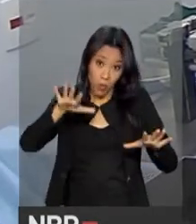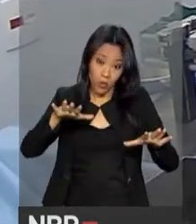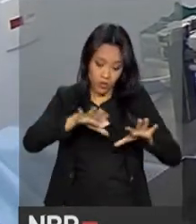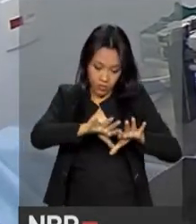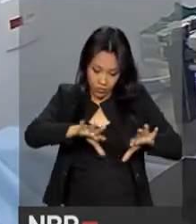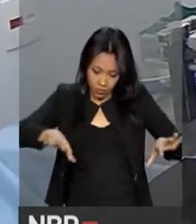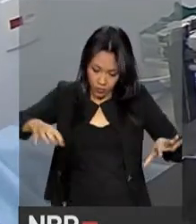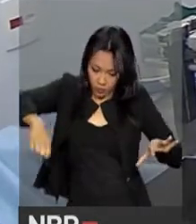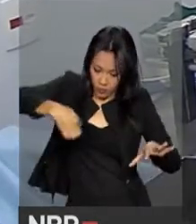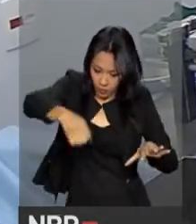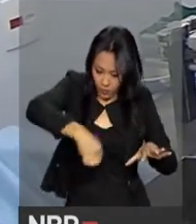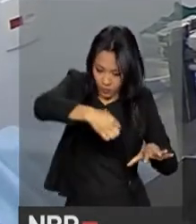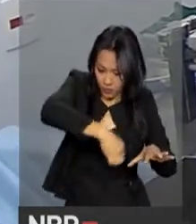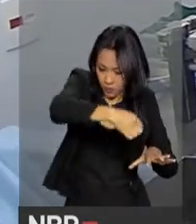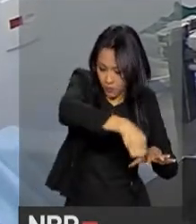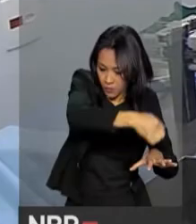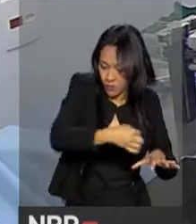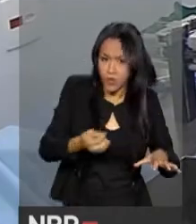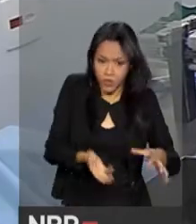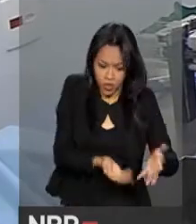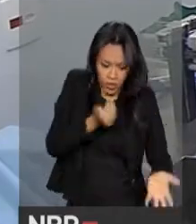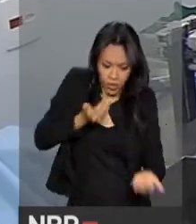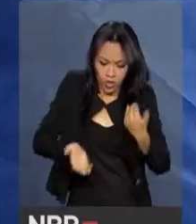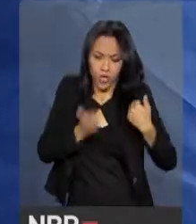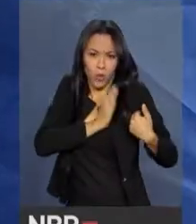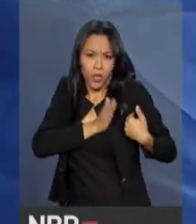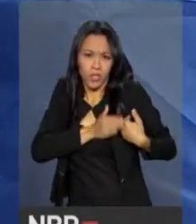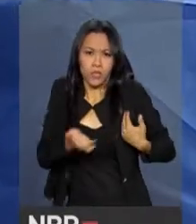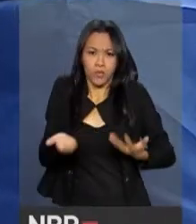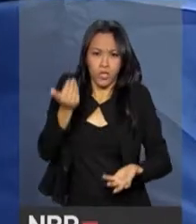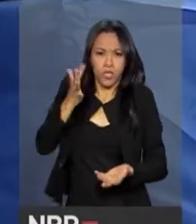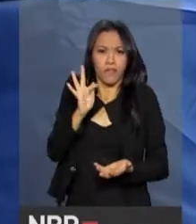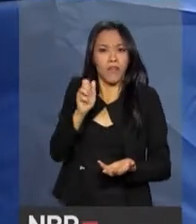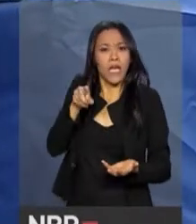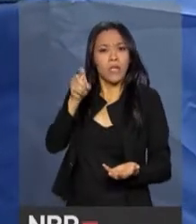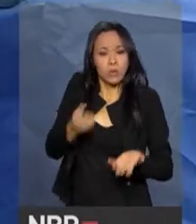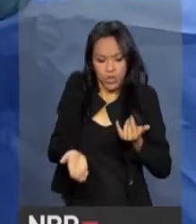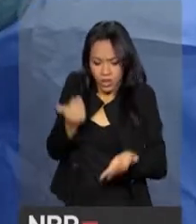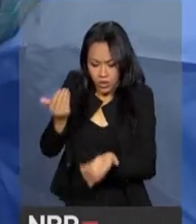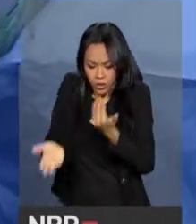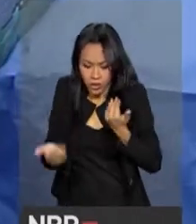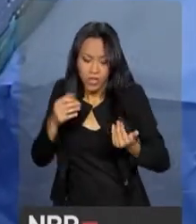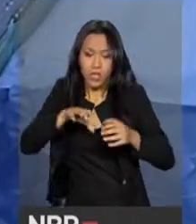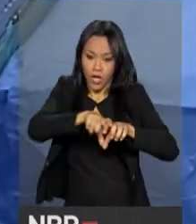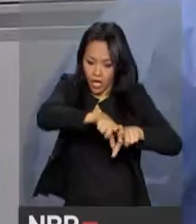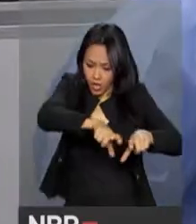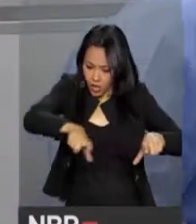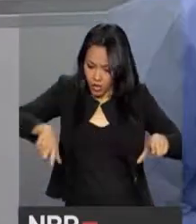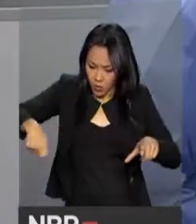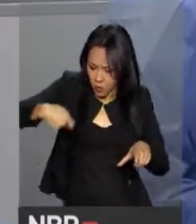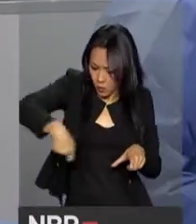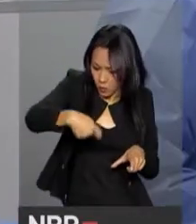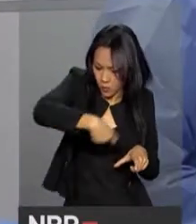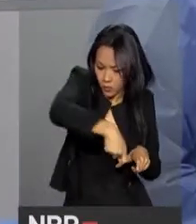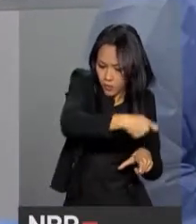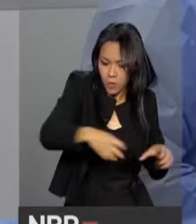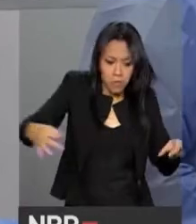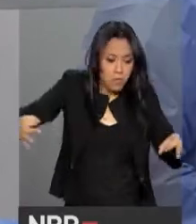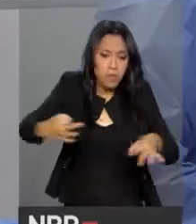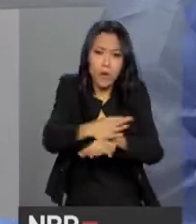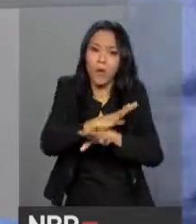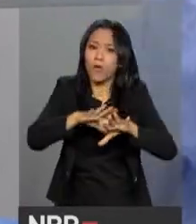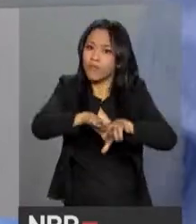é desses locais onde são retirados os tecidos isso é feito para o tecido músculo esquelética feito também para a